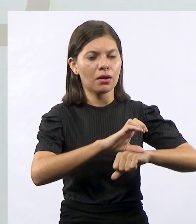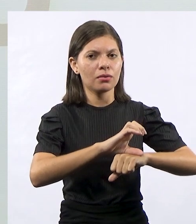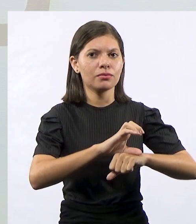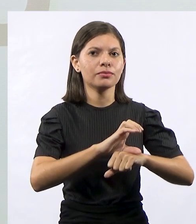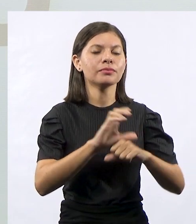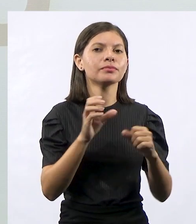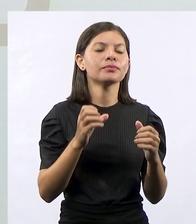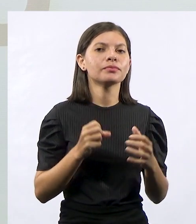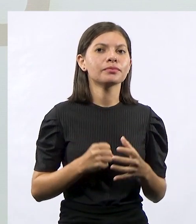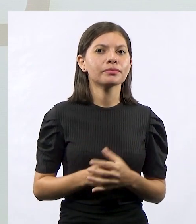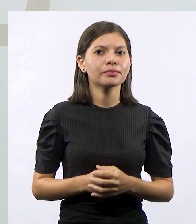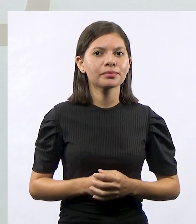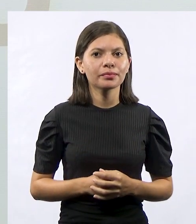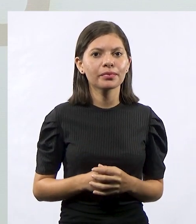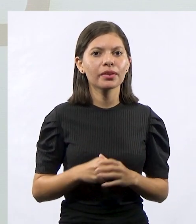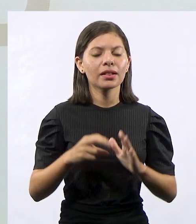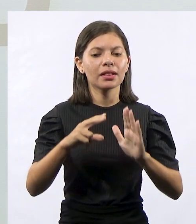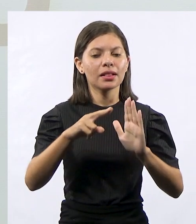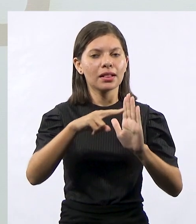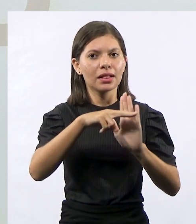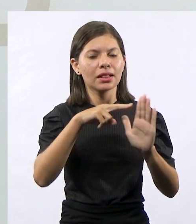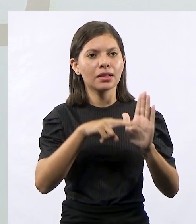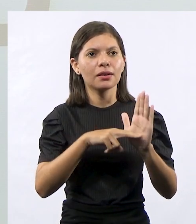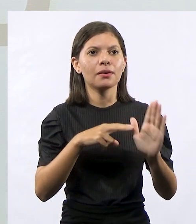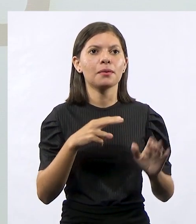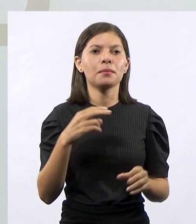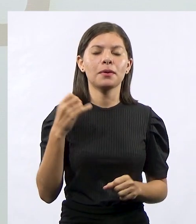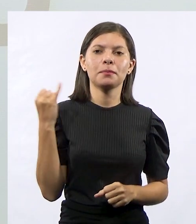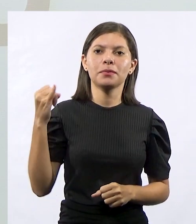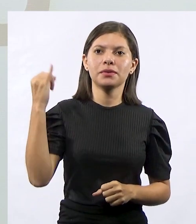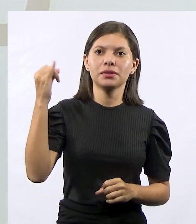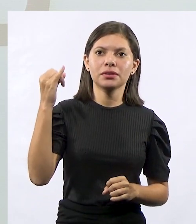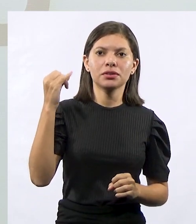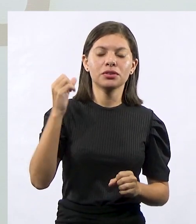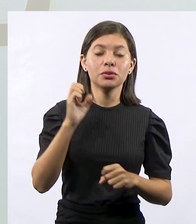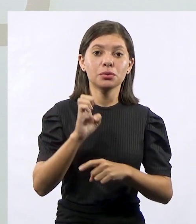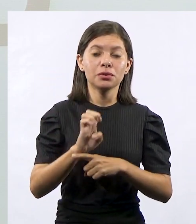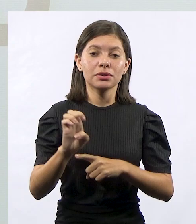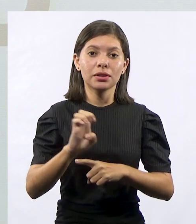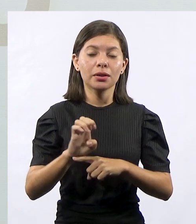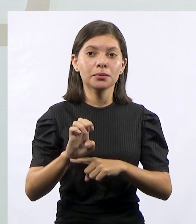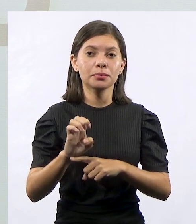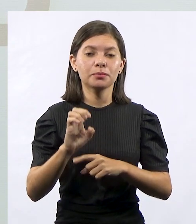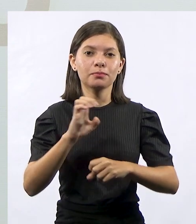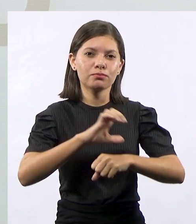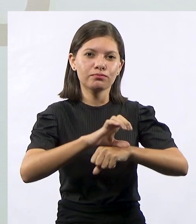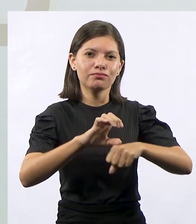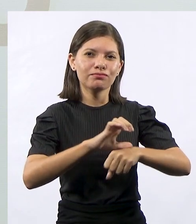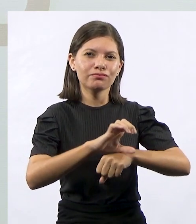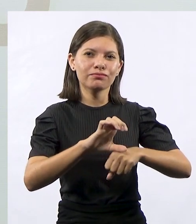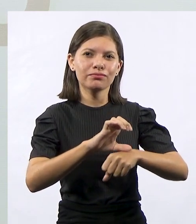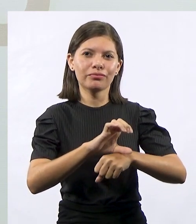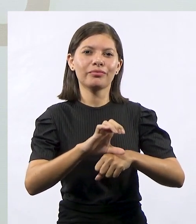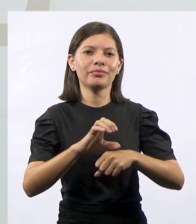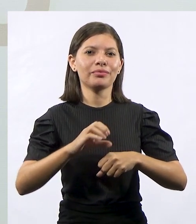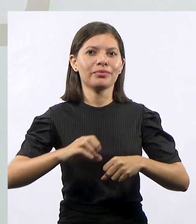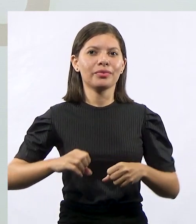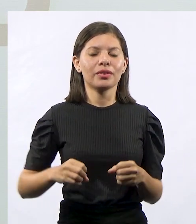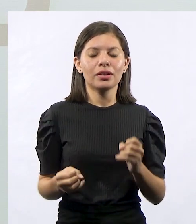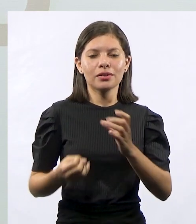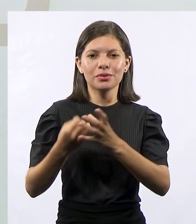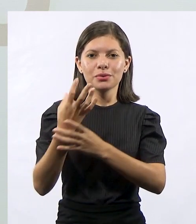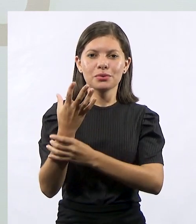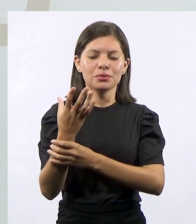Federal, que, segundo Hans Kelsen, é a norma fundamental de um Estado. E da Constituição se enraizam todas